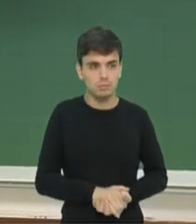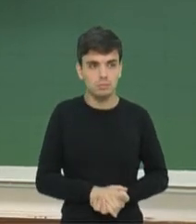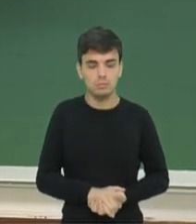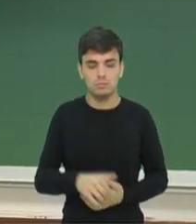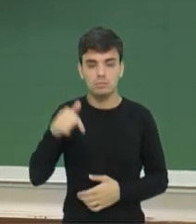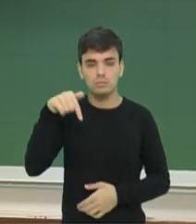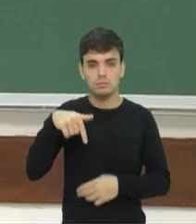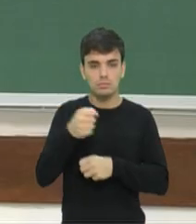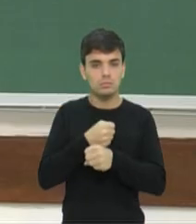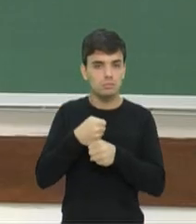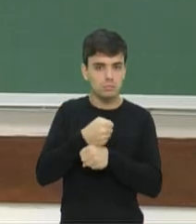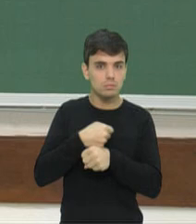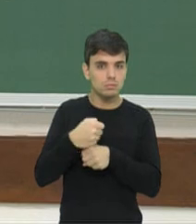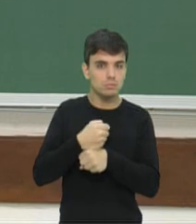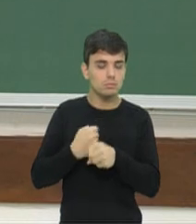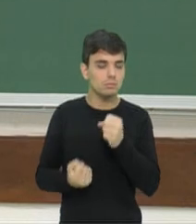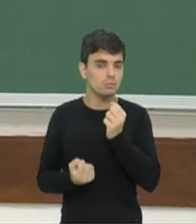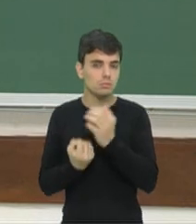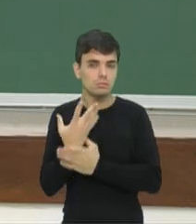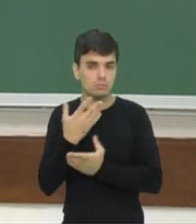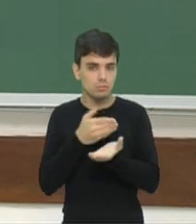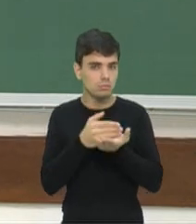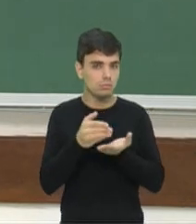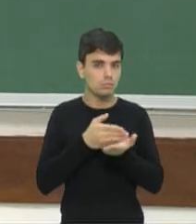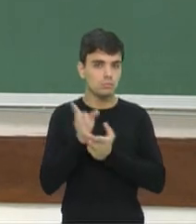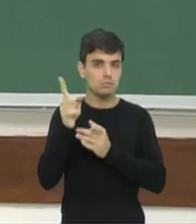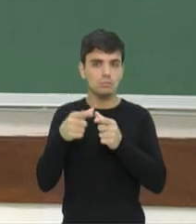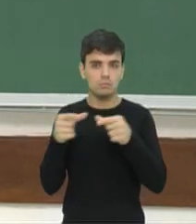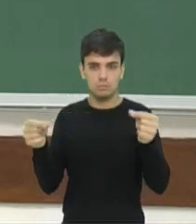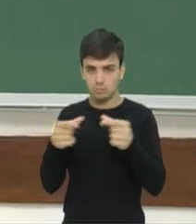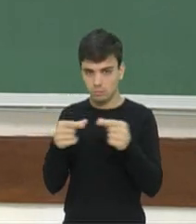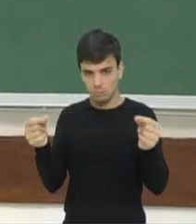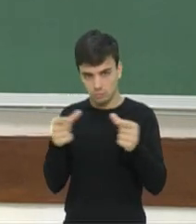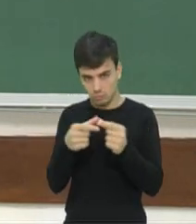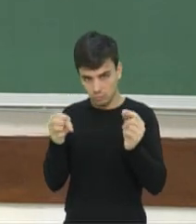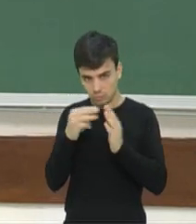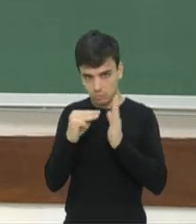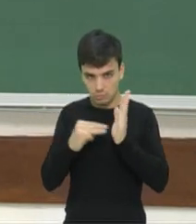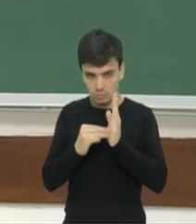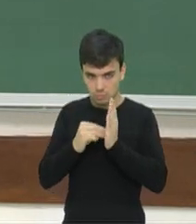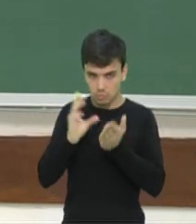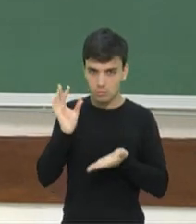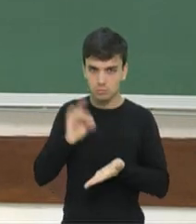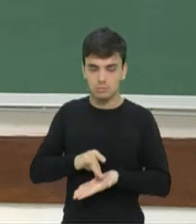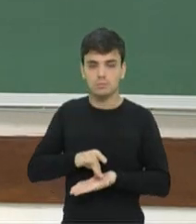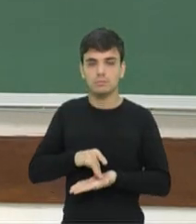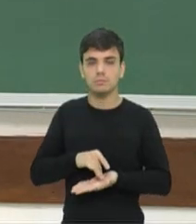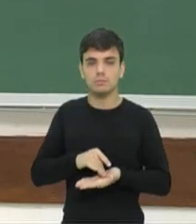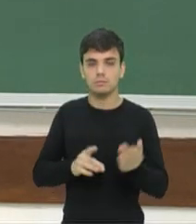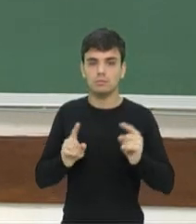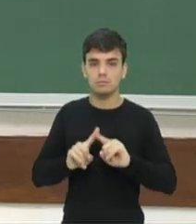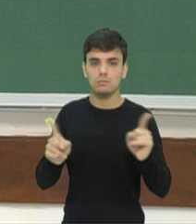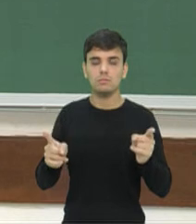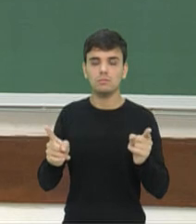ano, estrearia no Japão, né, como uma modalidade oficial, mas com a prorrogação, a postergação